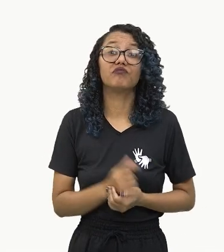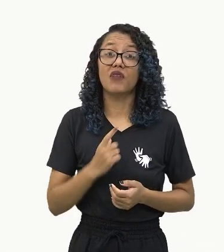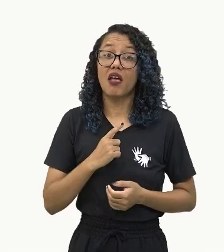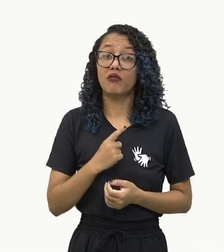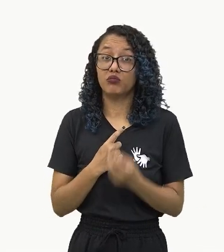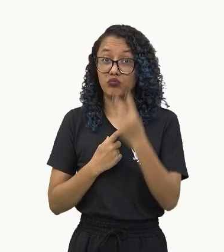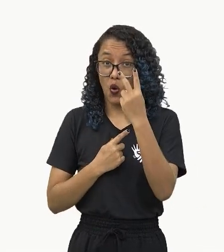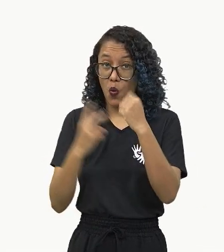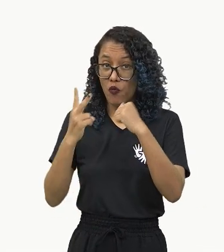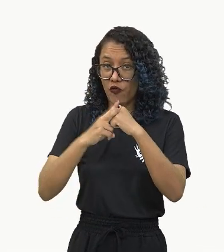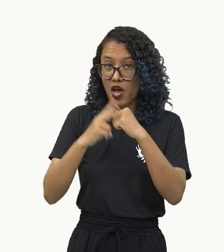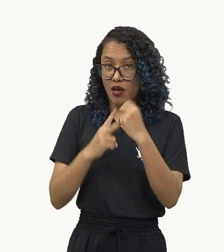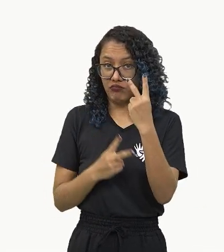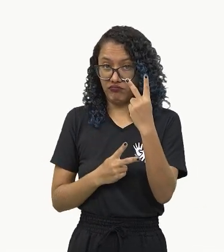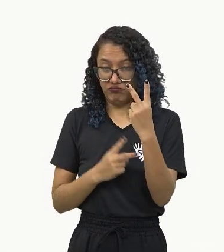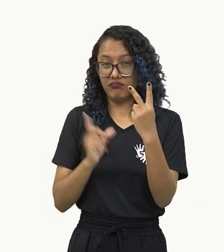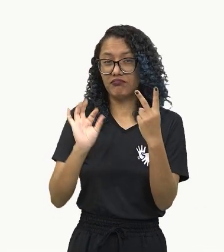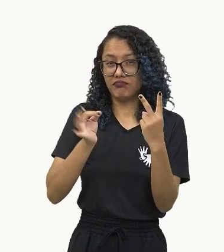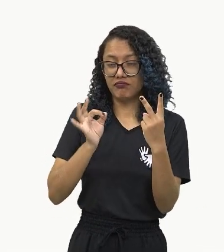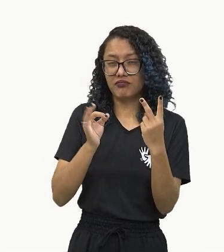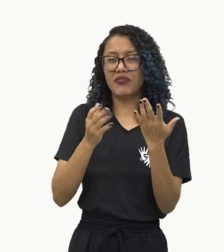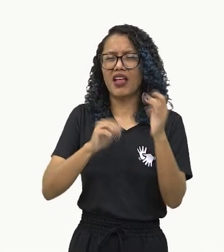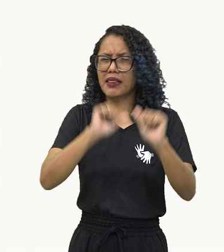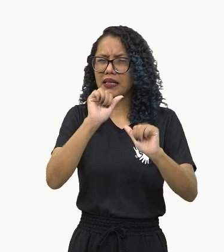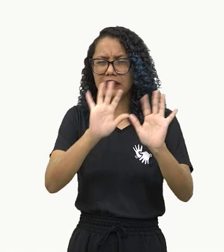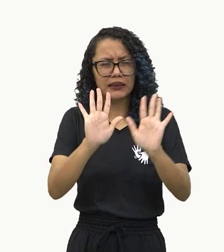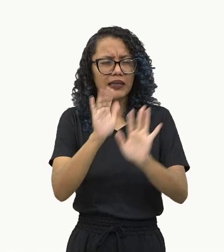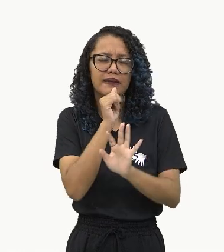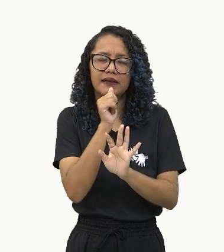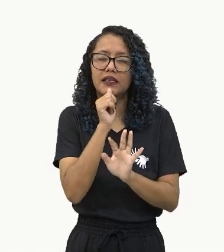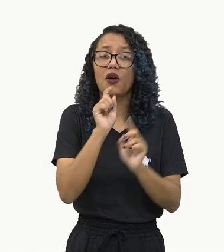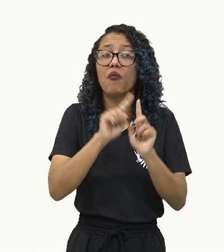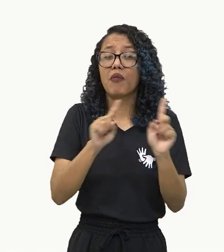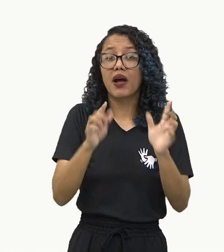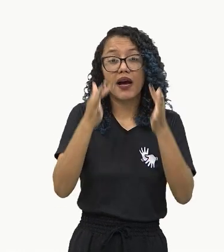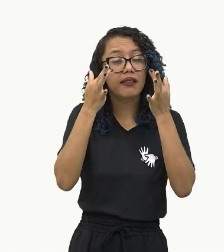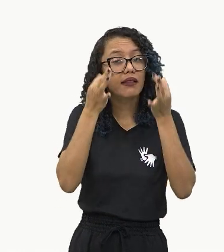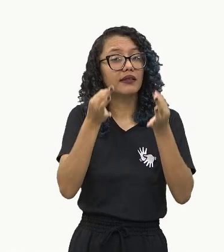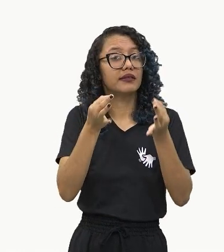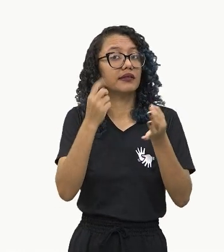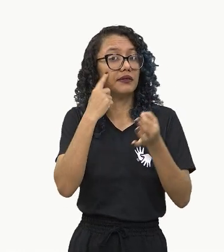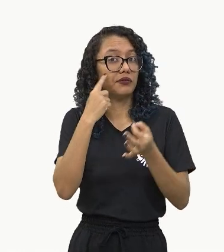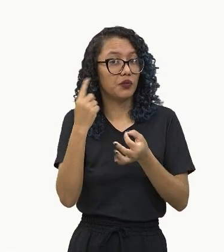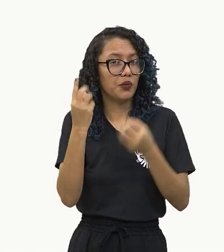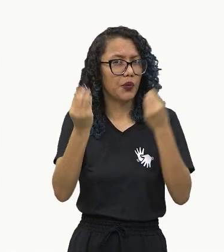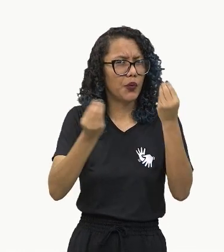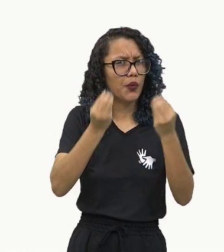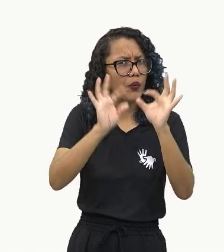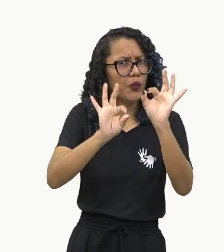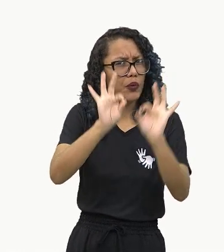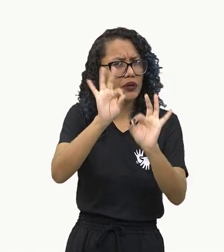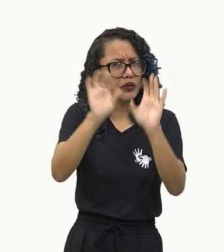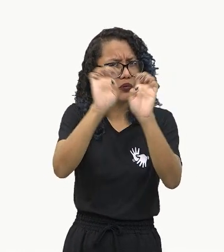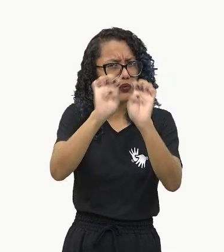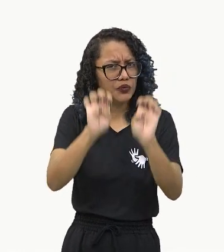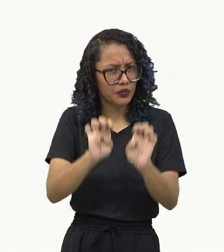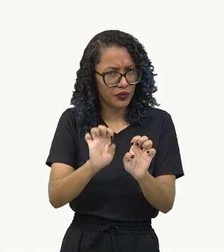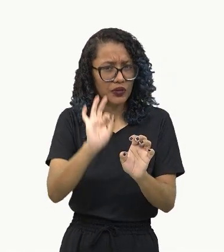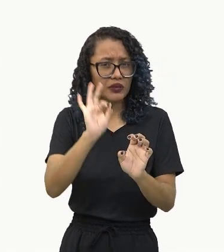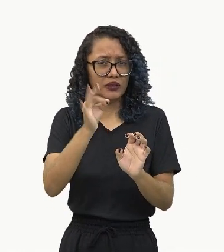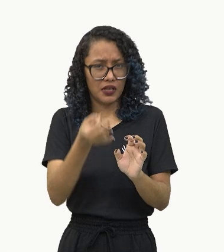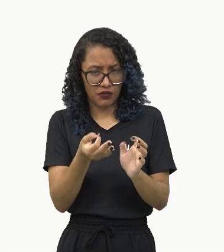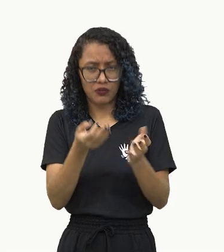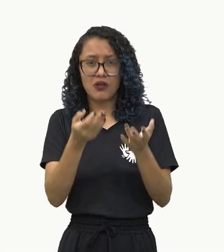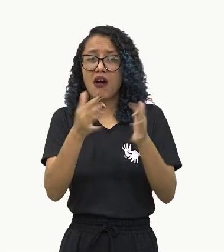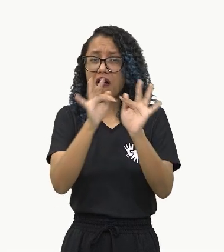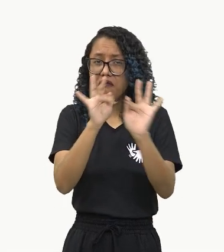de imediato? Sim, não vamos analisar, só peço que vocês, por favor, observem. Eu vou ler de novo a frase. Mi mamá